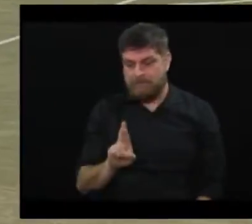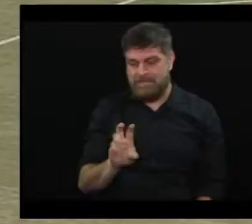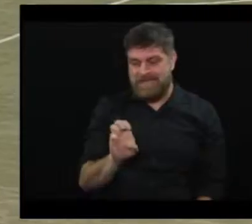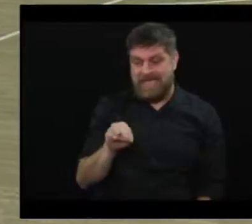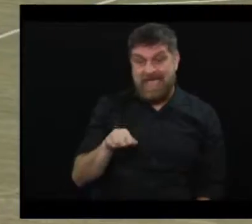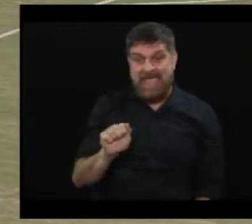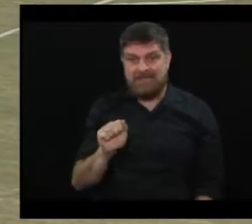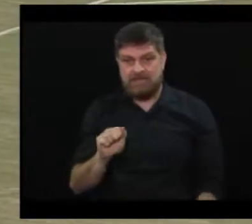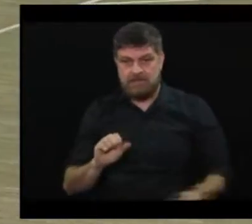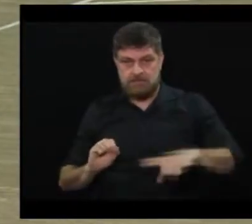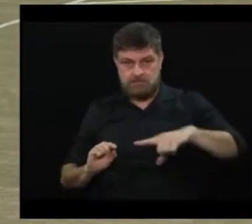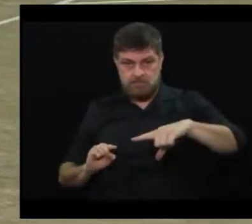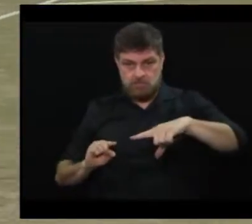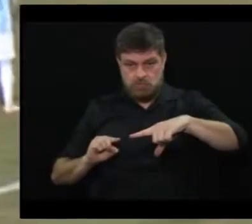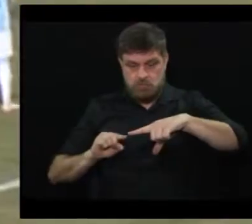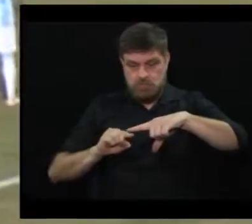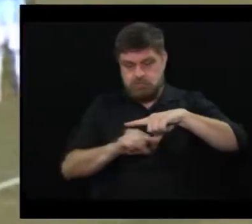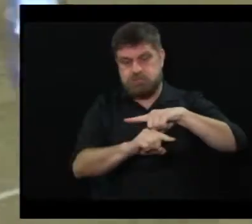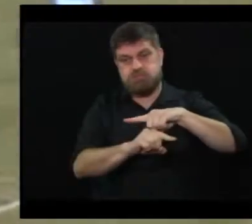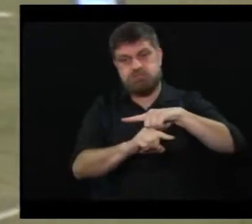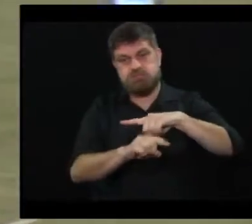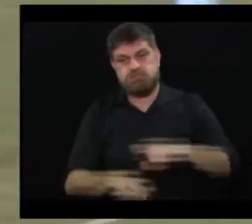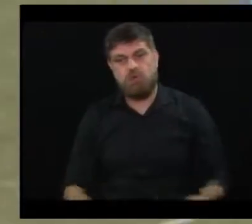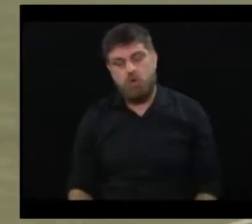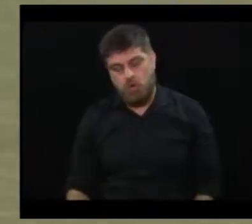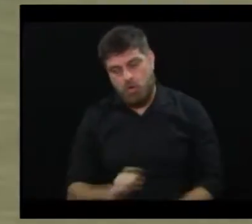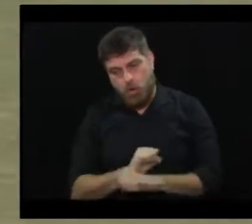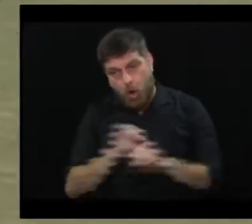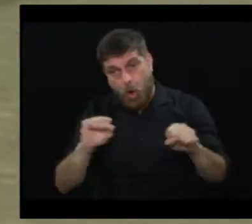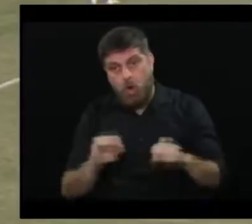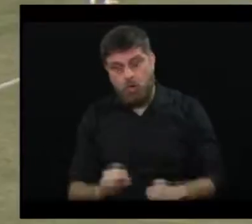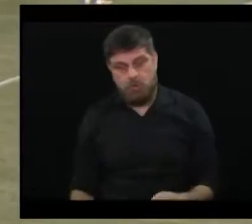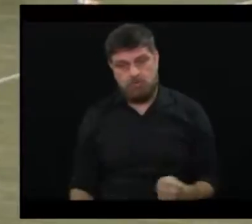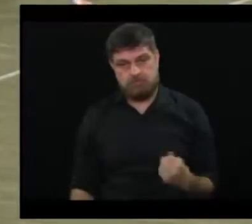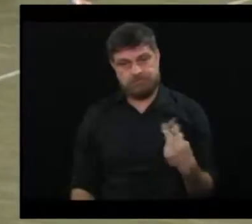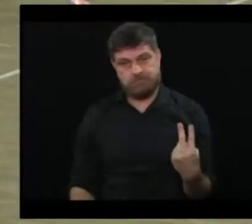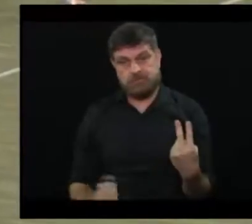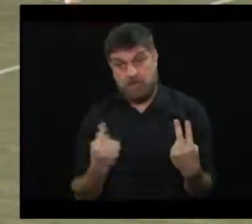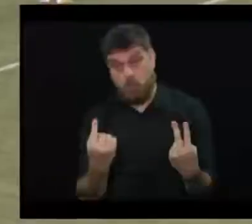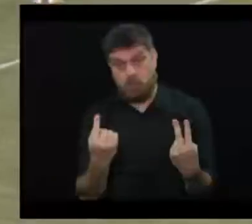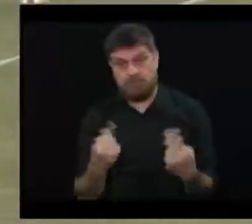Fonseca, que da pequena área mandou para o fundo das redes, 2-1.